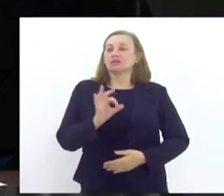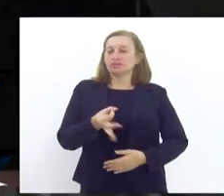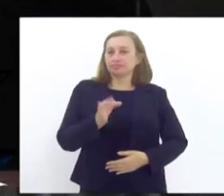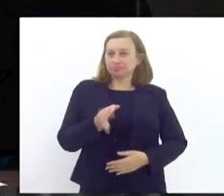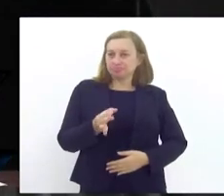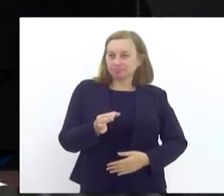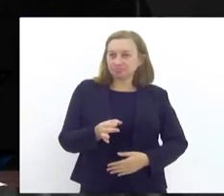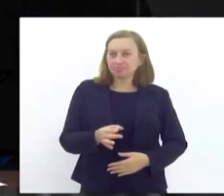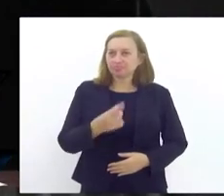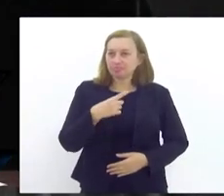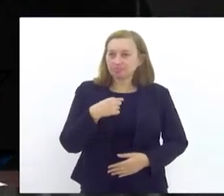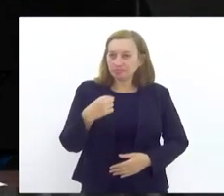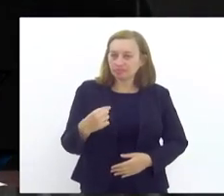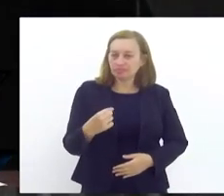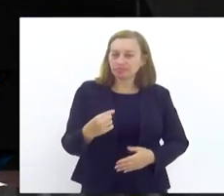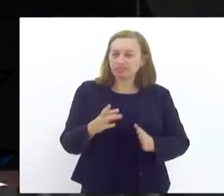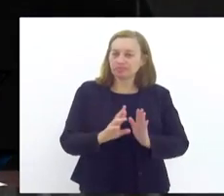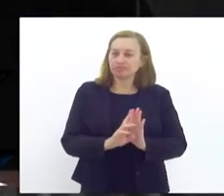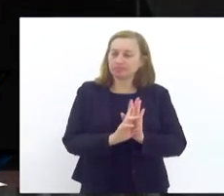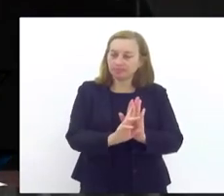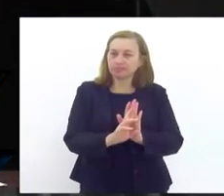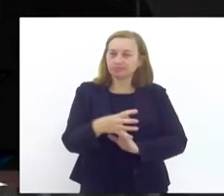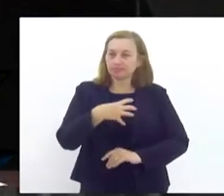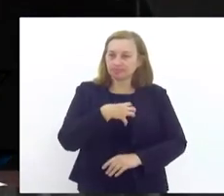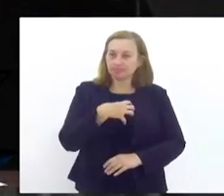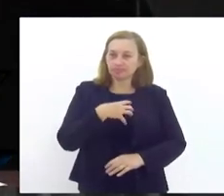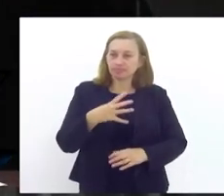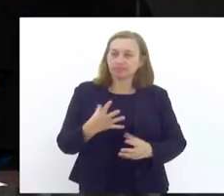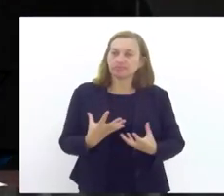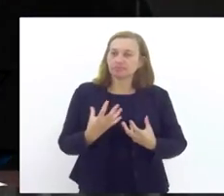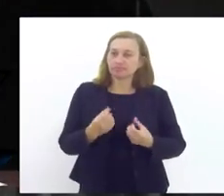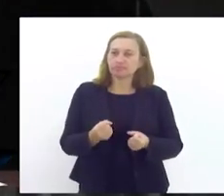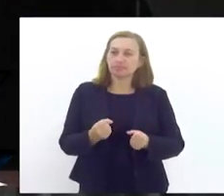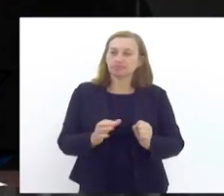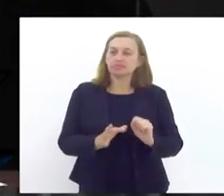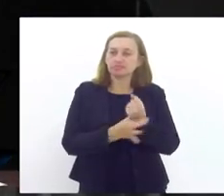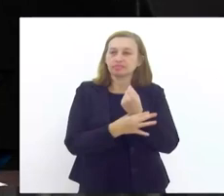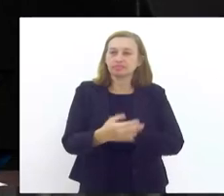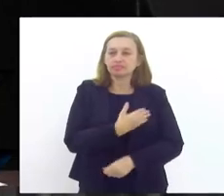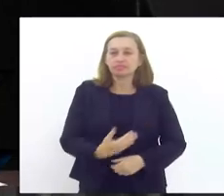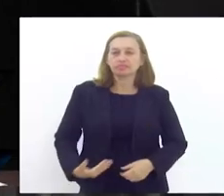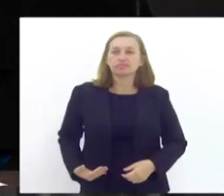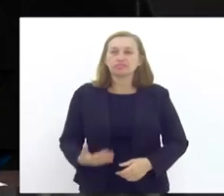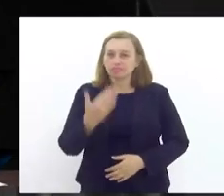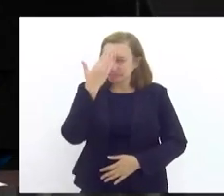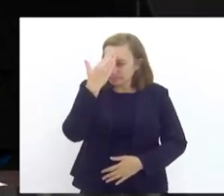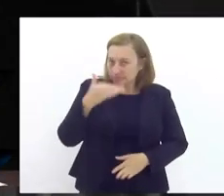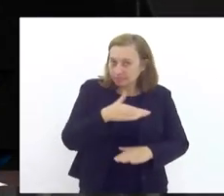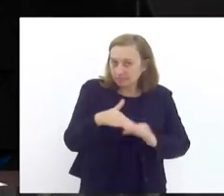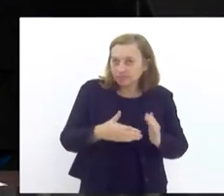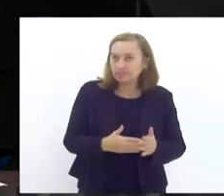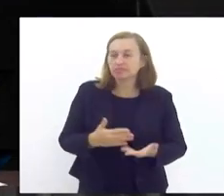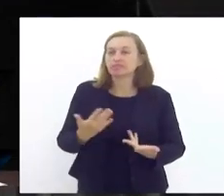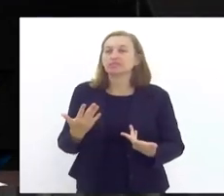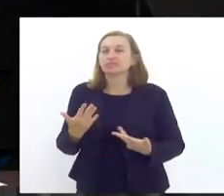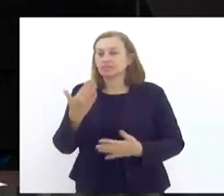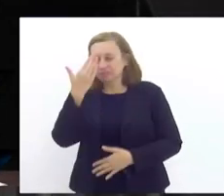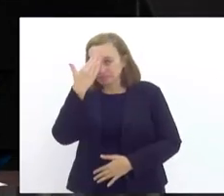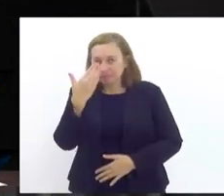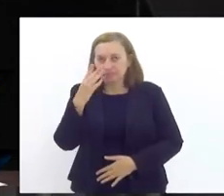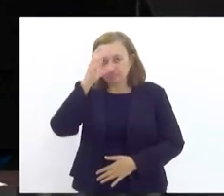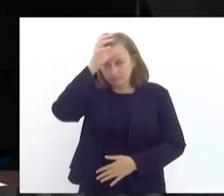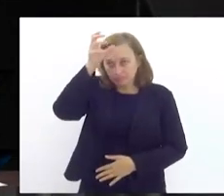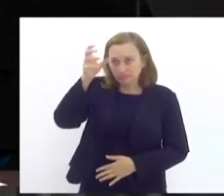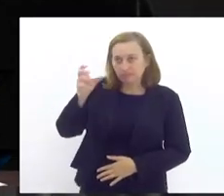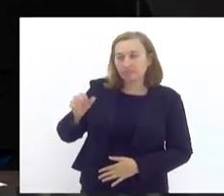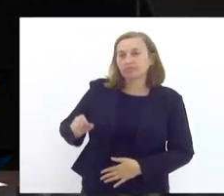o meu eleitor vai se sentir representado a gente Abraçando a segurança pública É só isso que eu queria falar é muito obrigado a todos Valeu Presidente Valeu Deputado